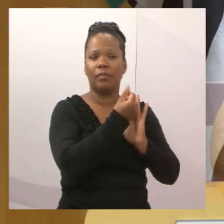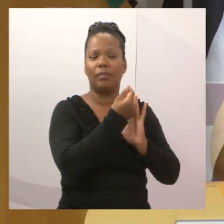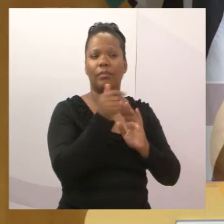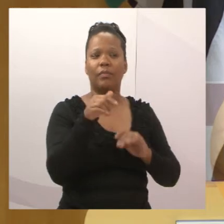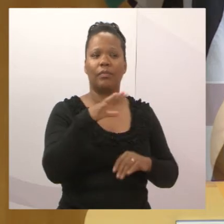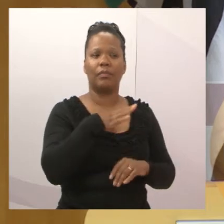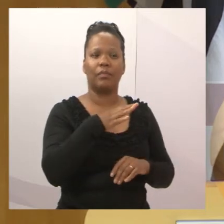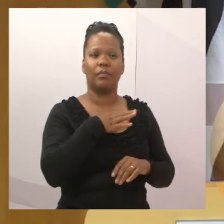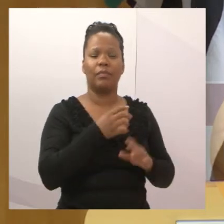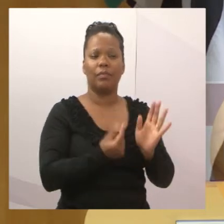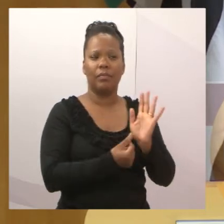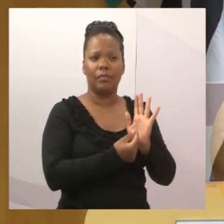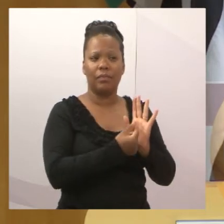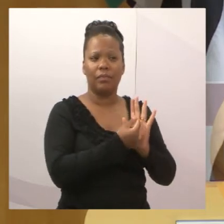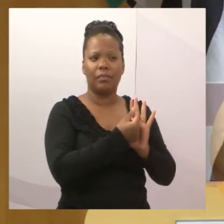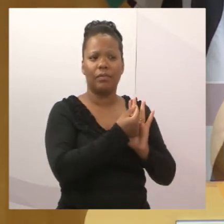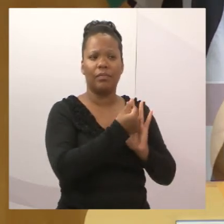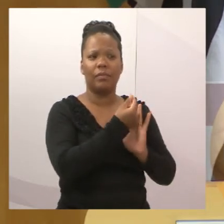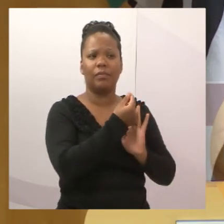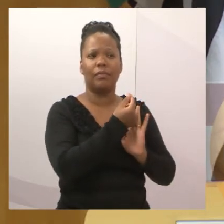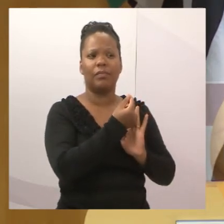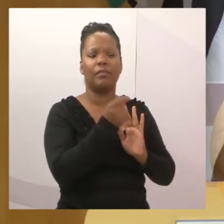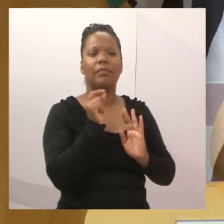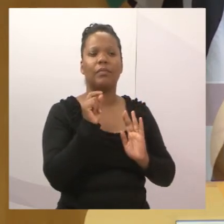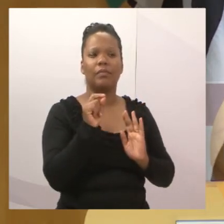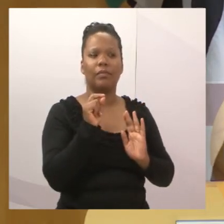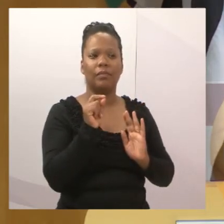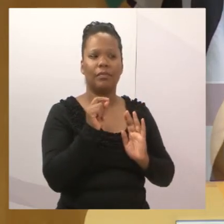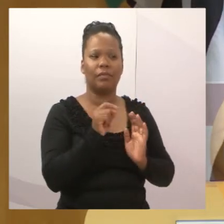aqui de um orçamento que